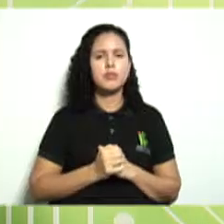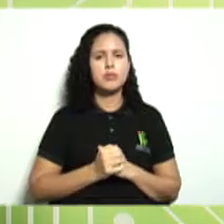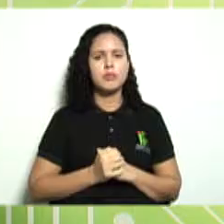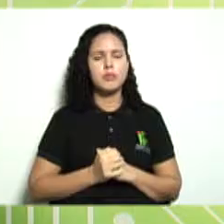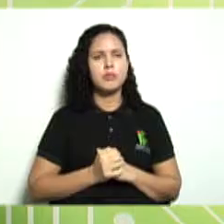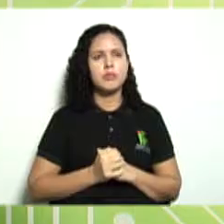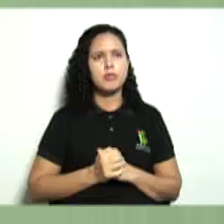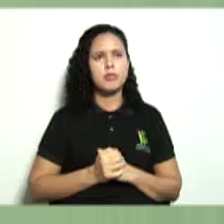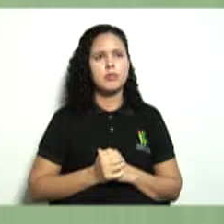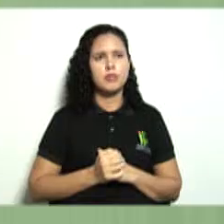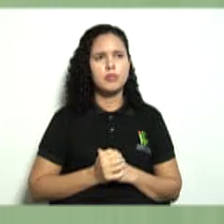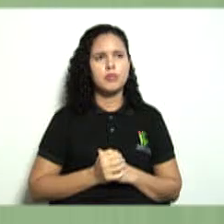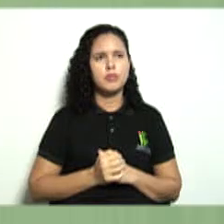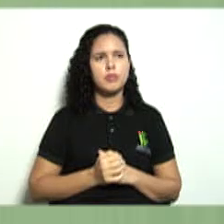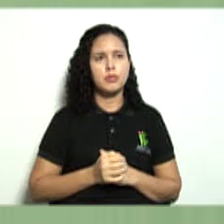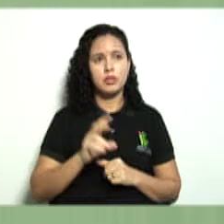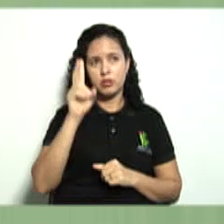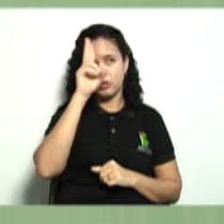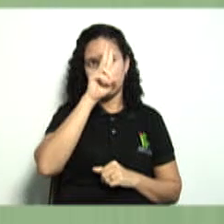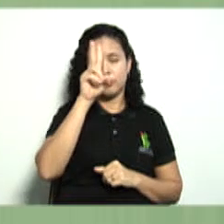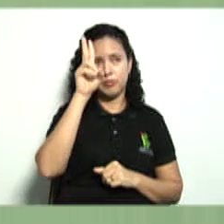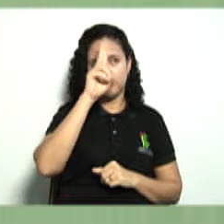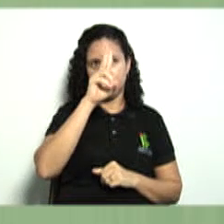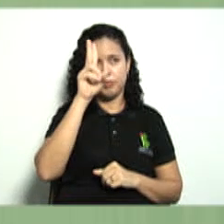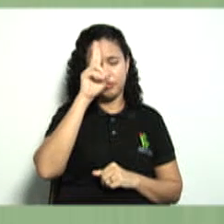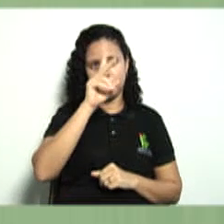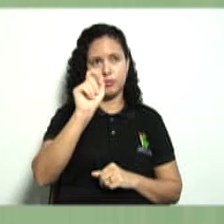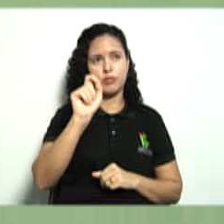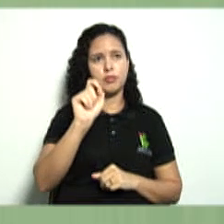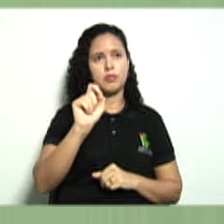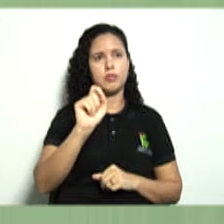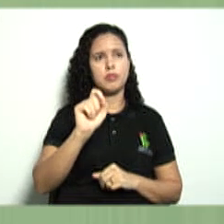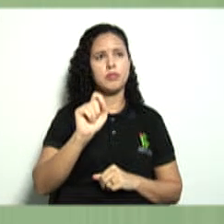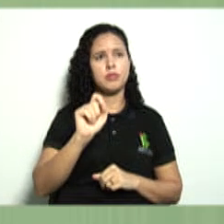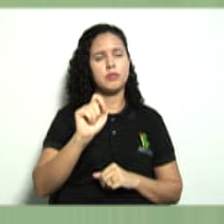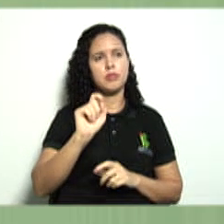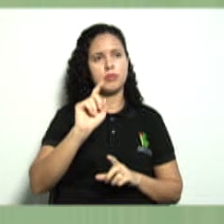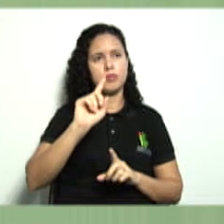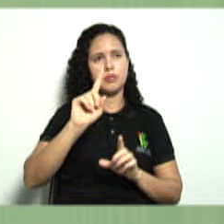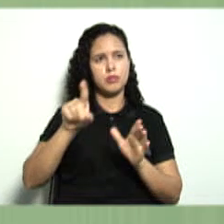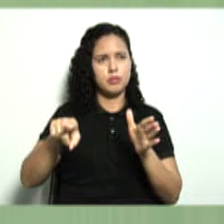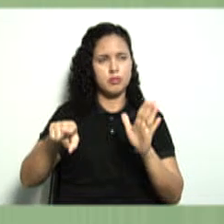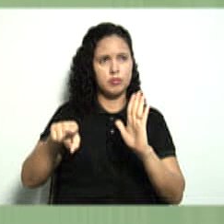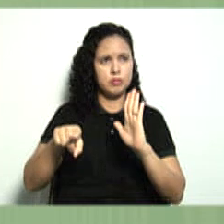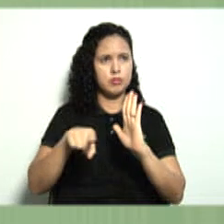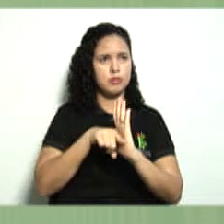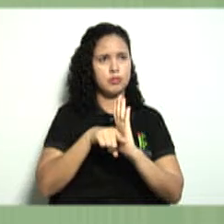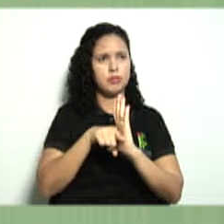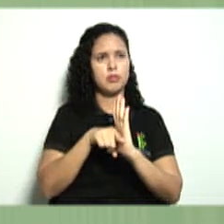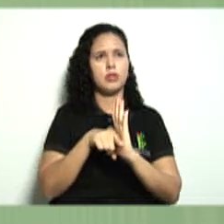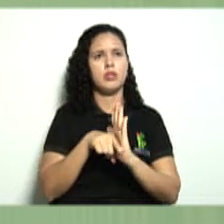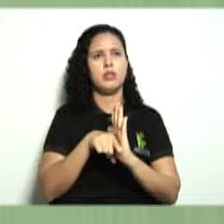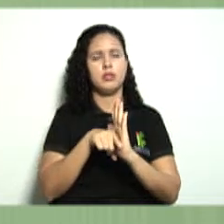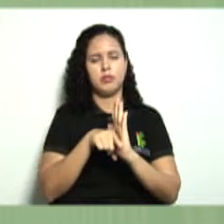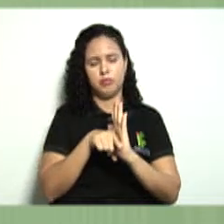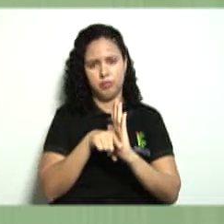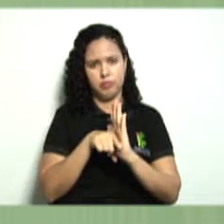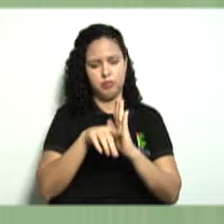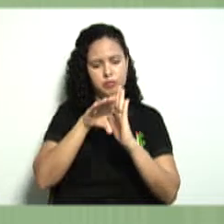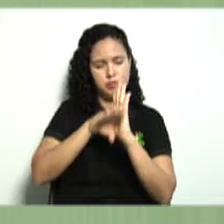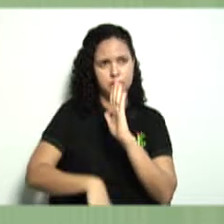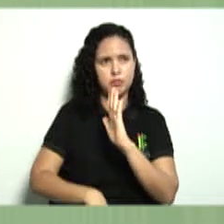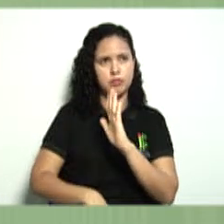aqui também, ó, só relembrando os operadores que você já conhece. Então, assim, esses aqui são os operadores